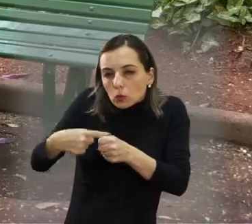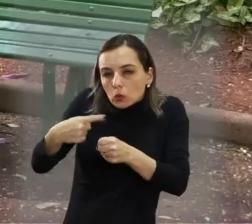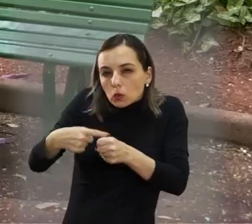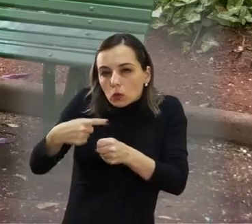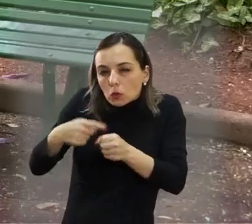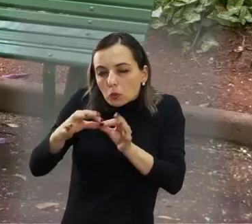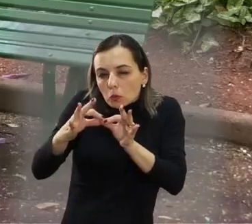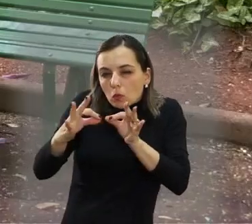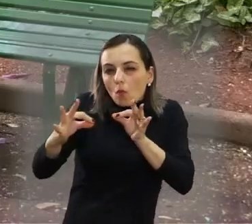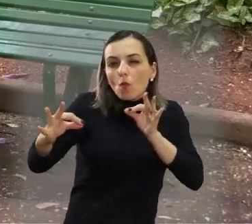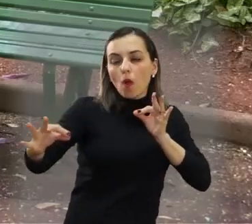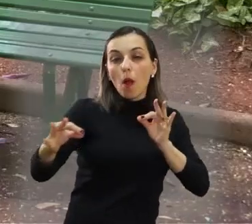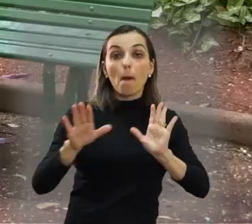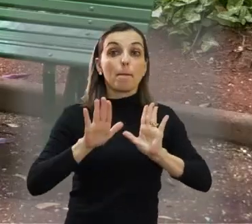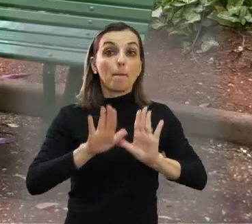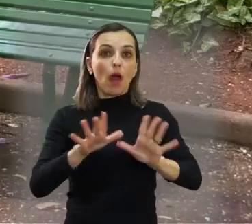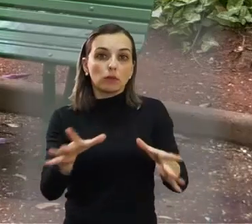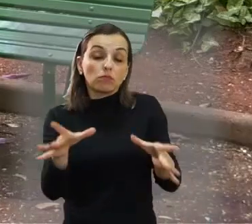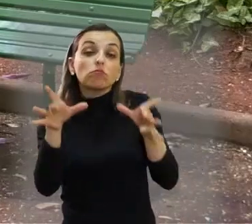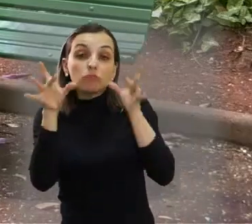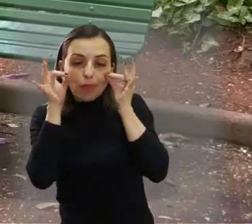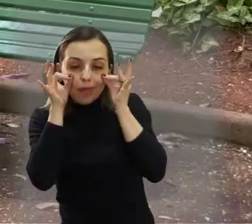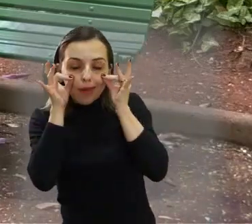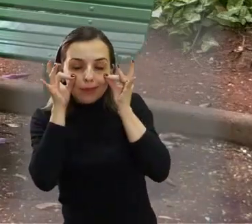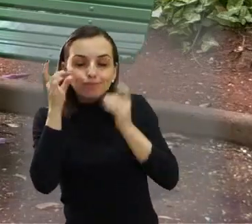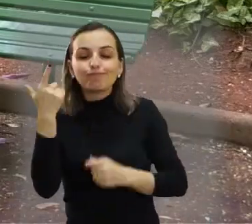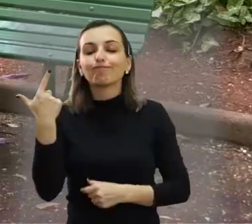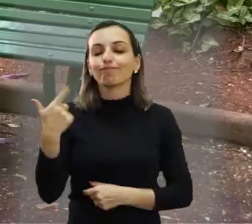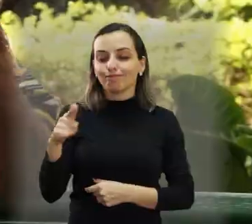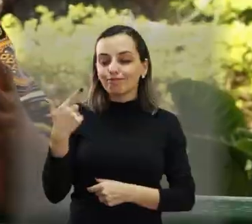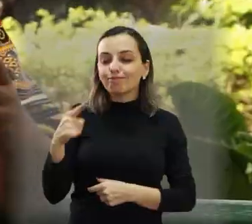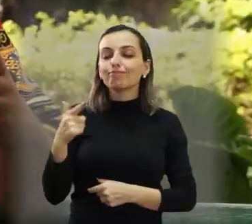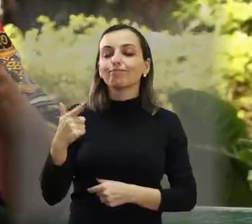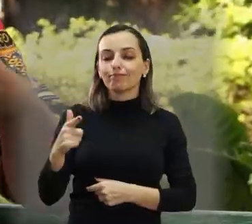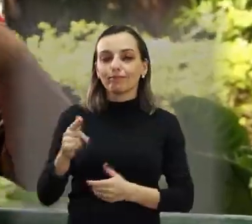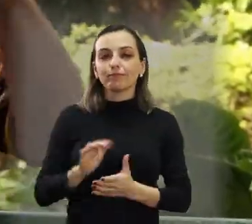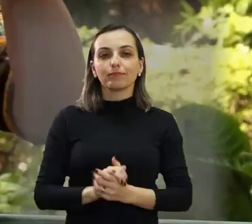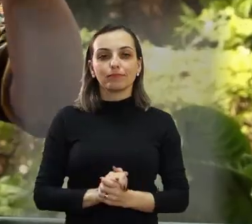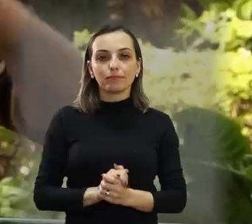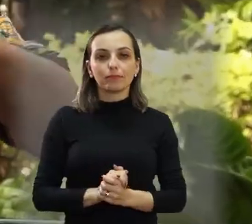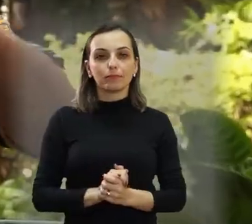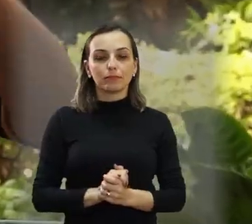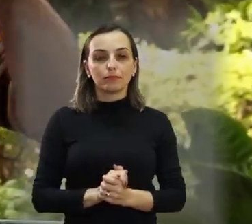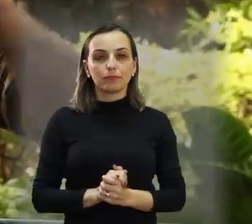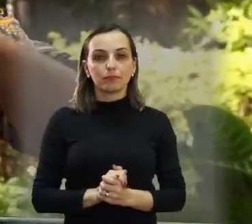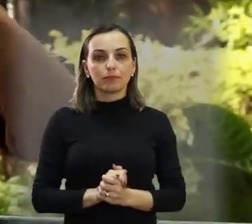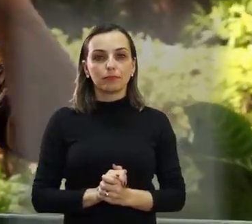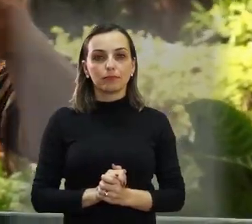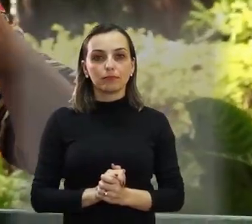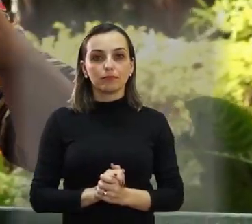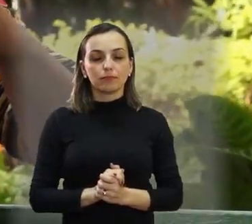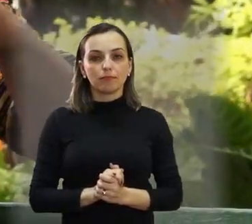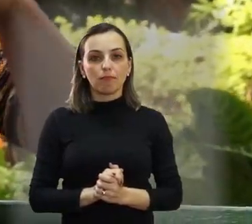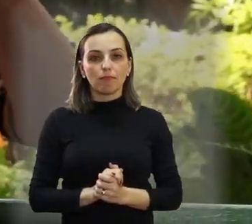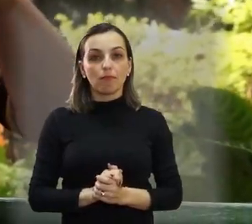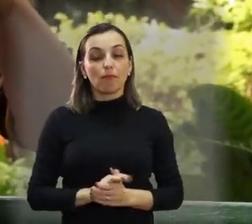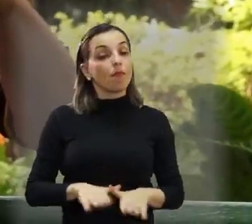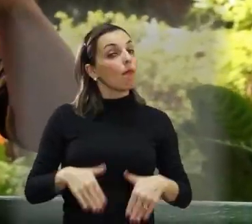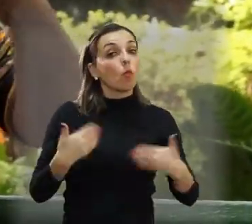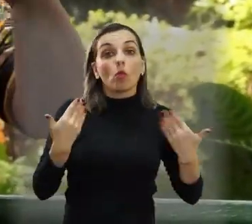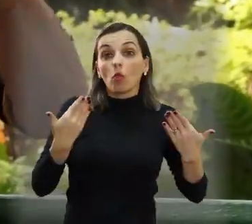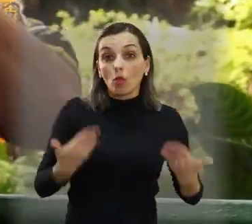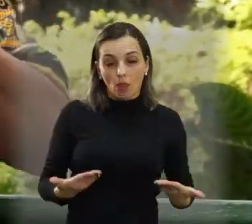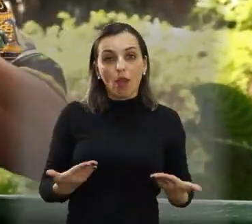zonas periféricas da cidade. E a gente sabe que já é cultural que que esses processos nem sempre